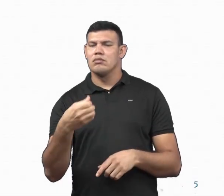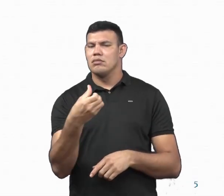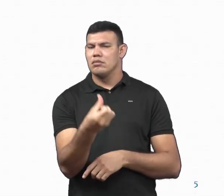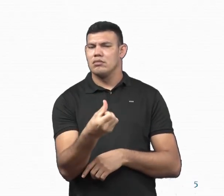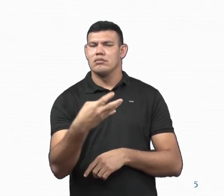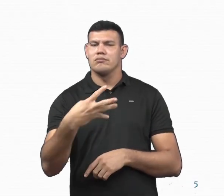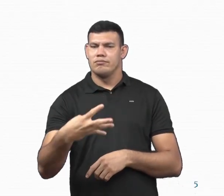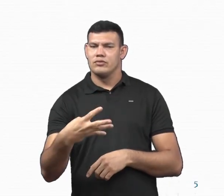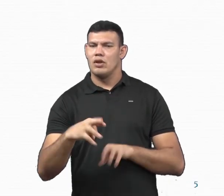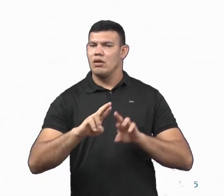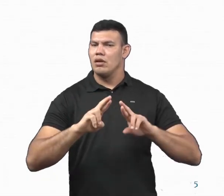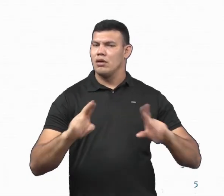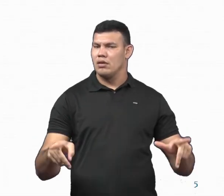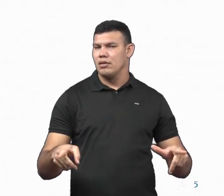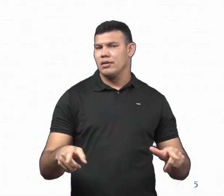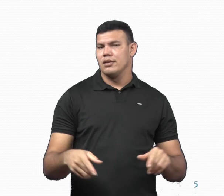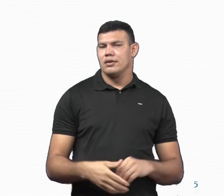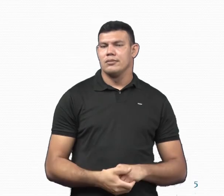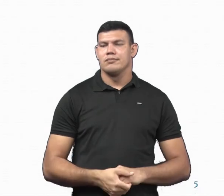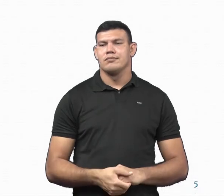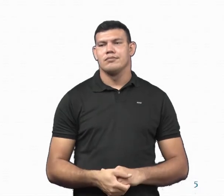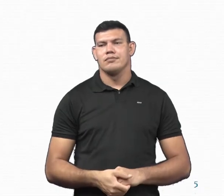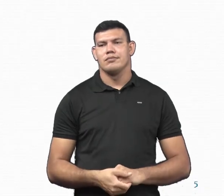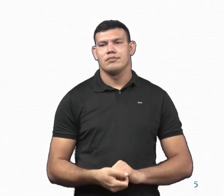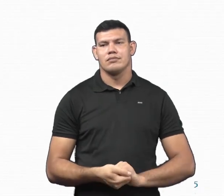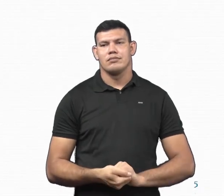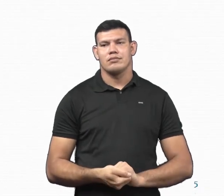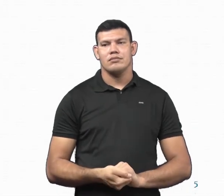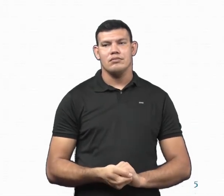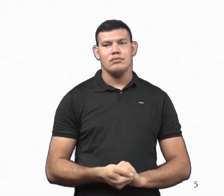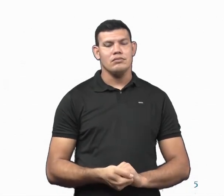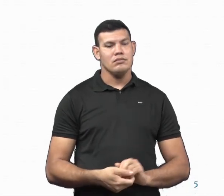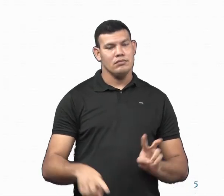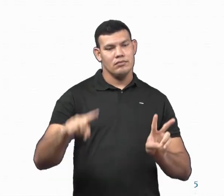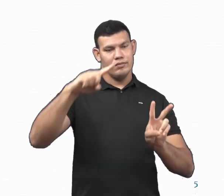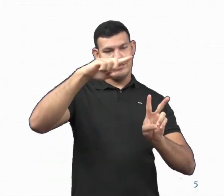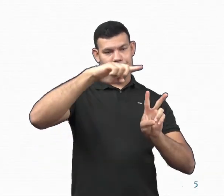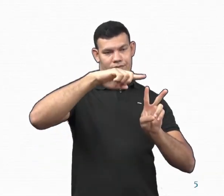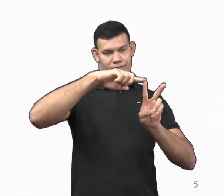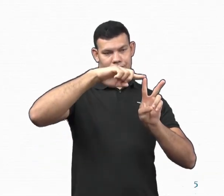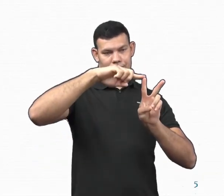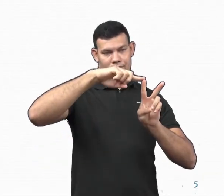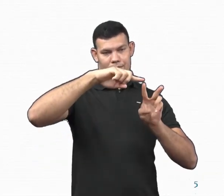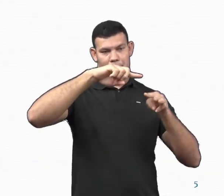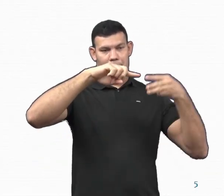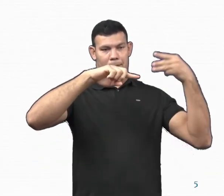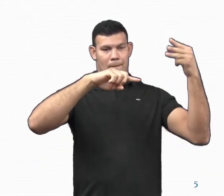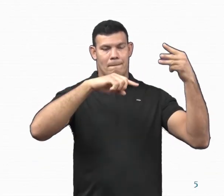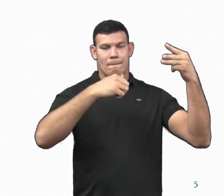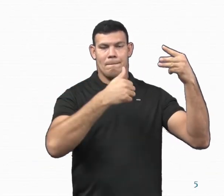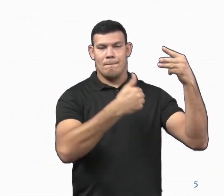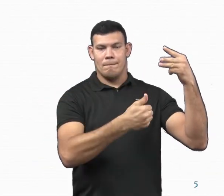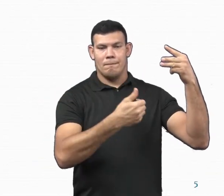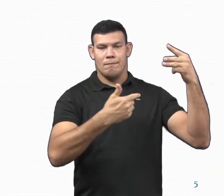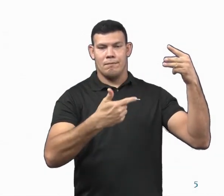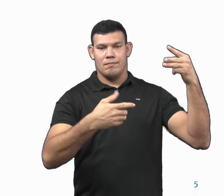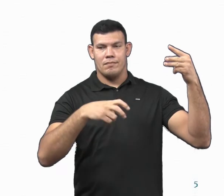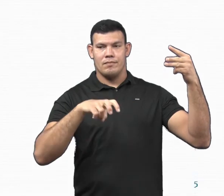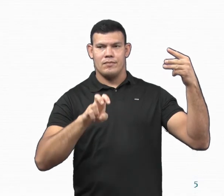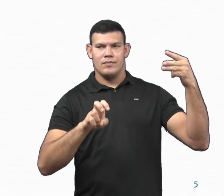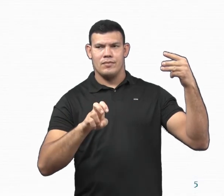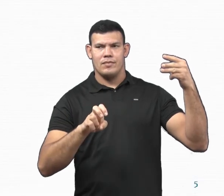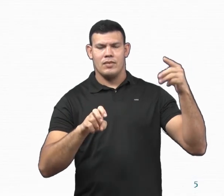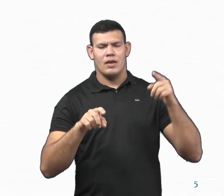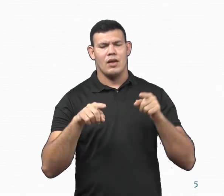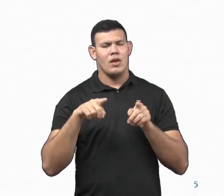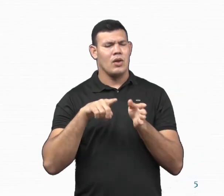diferente de menos 64. Outro exemplo. A raiz cúbica de 125. A gente sabe que é menos